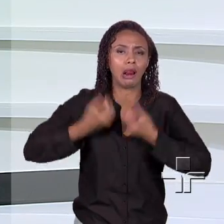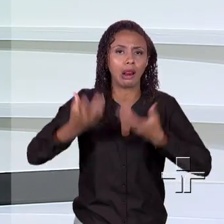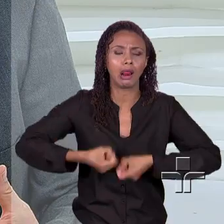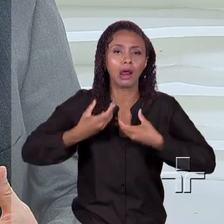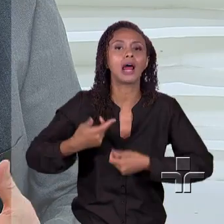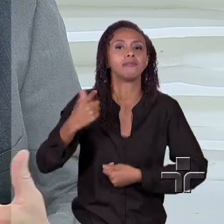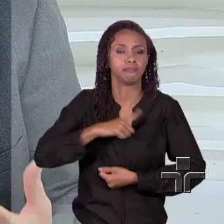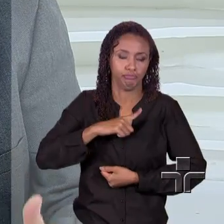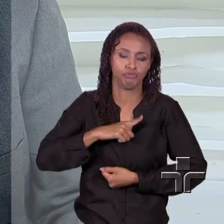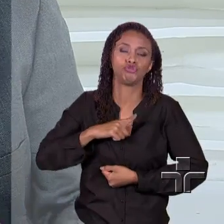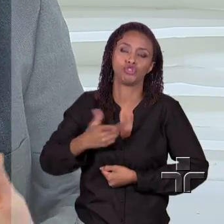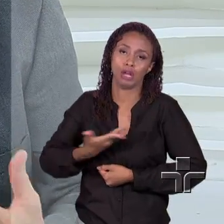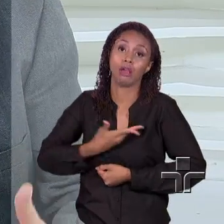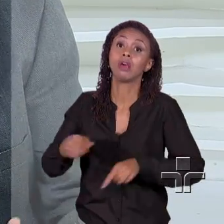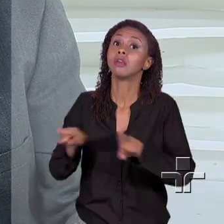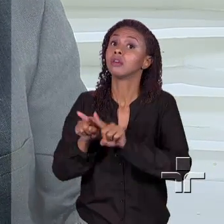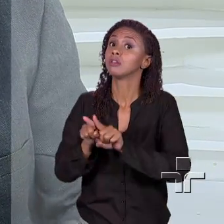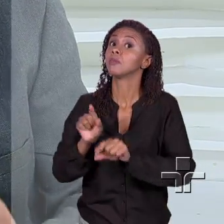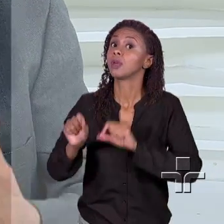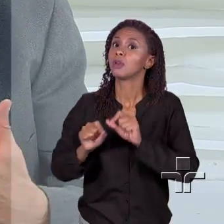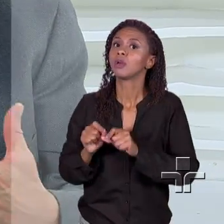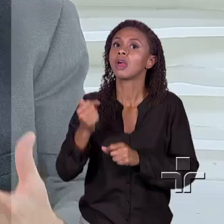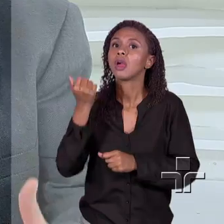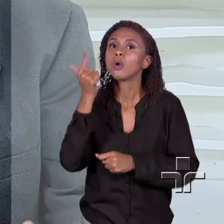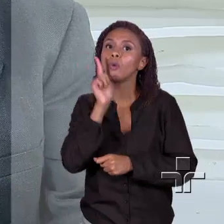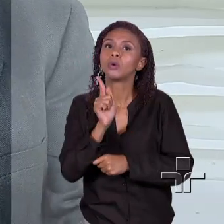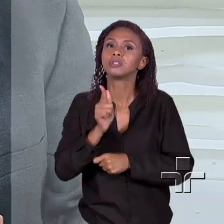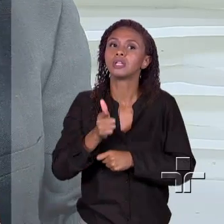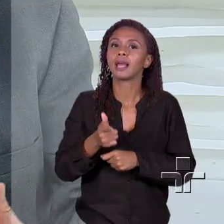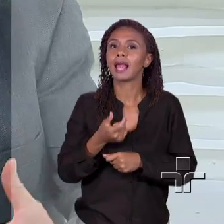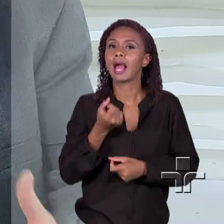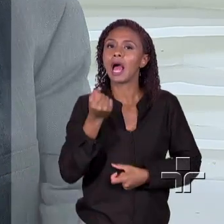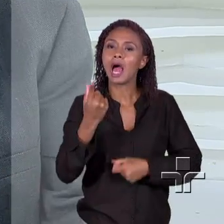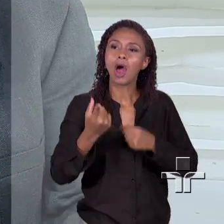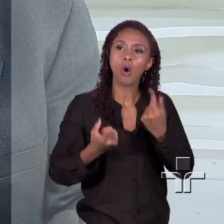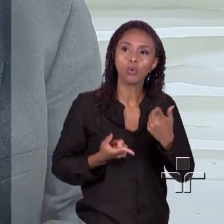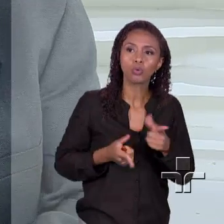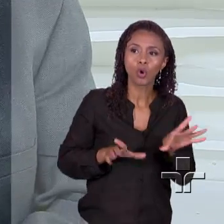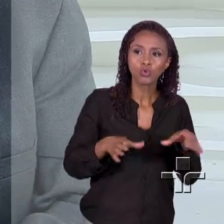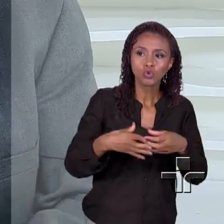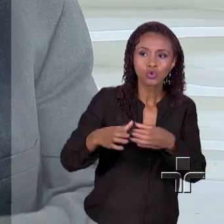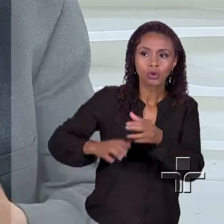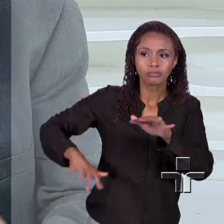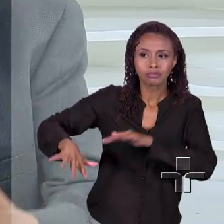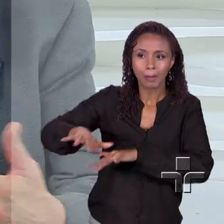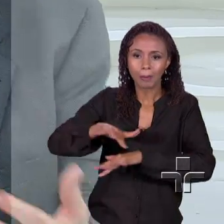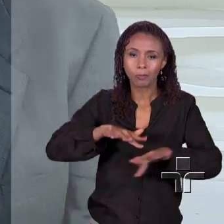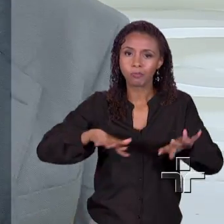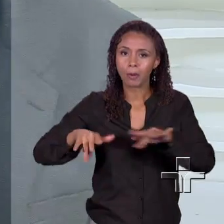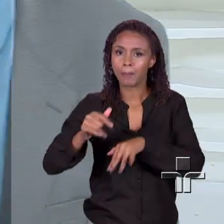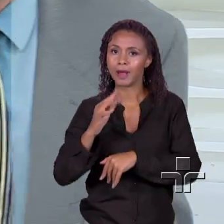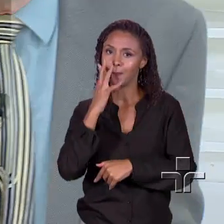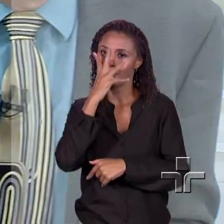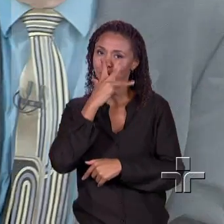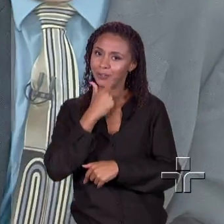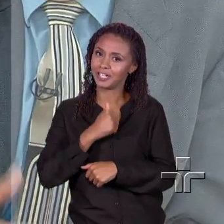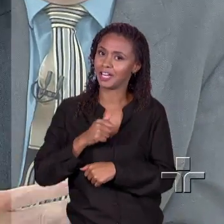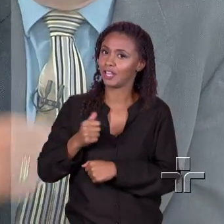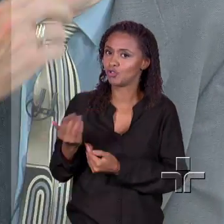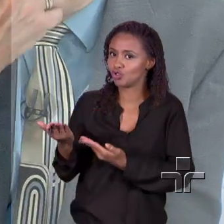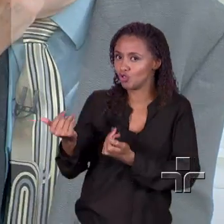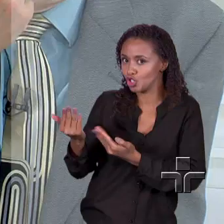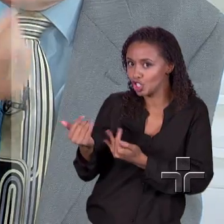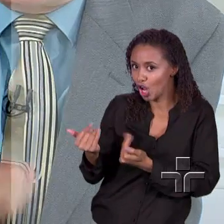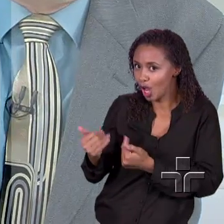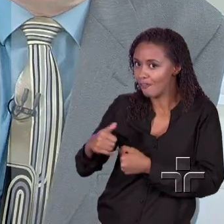também criava relações especiais com certos militantes mais jovens, mais bonitos, com quem ele podia conviver e